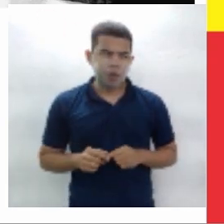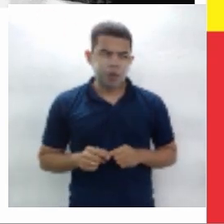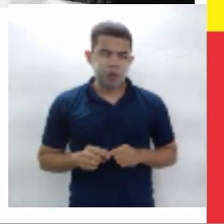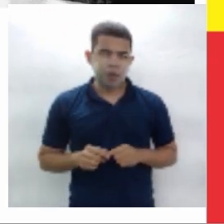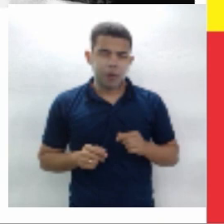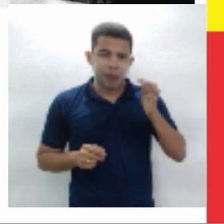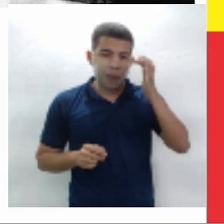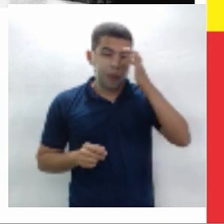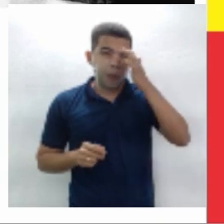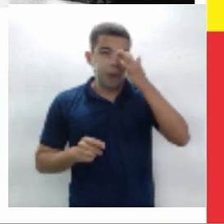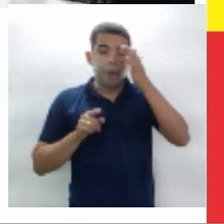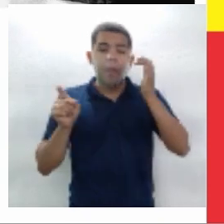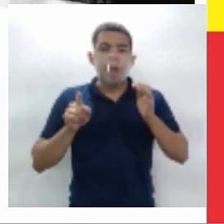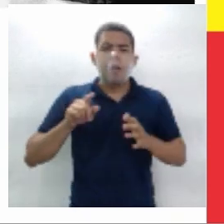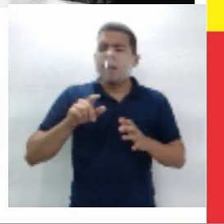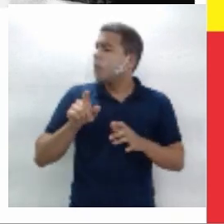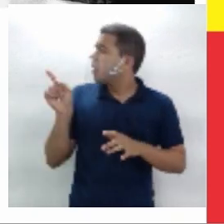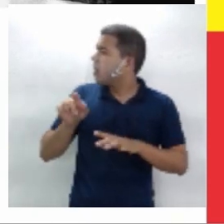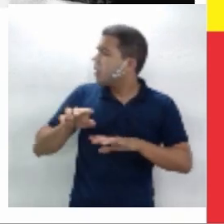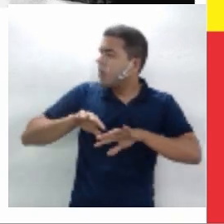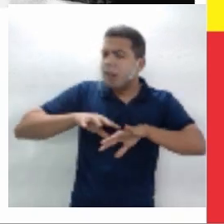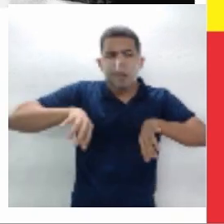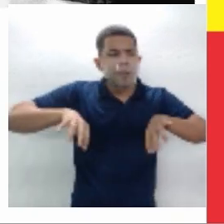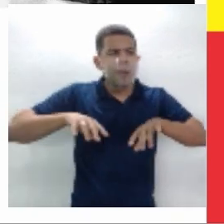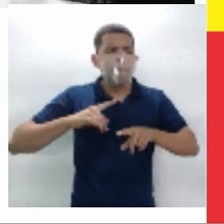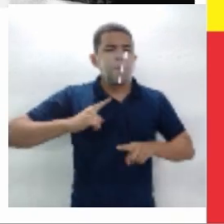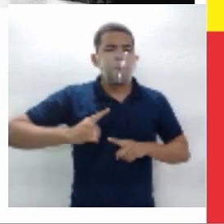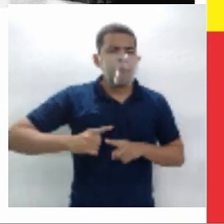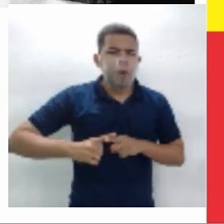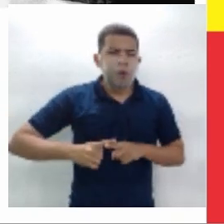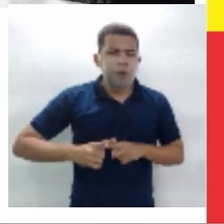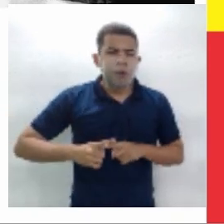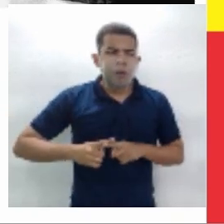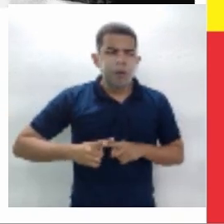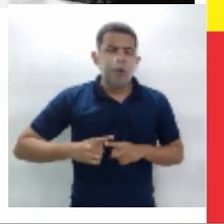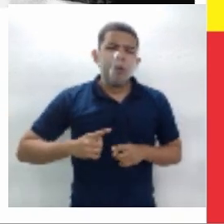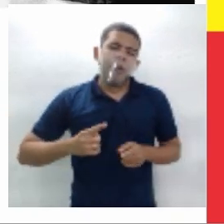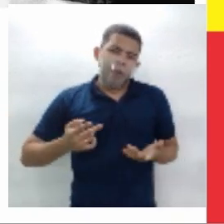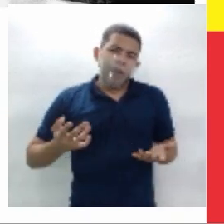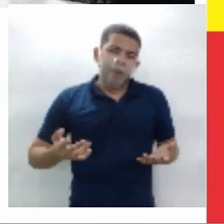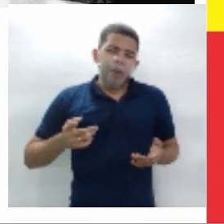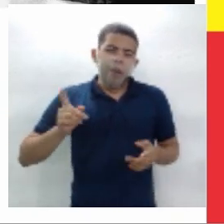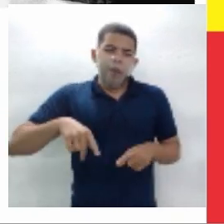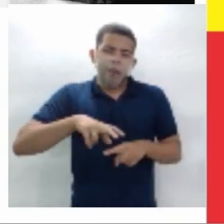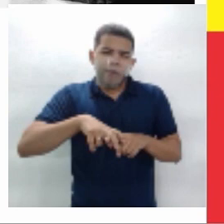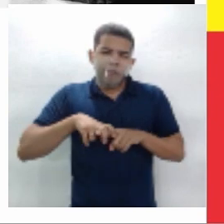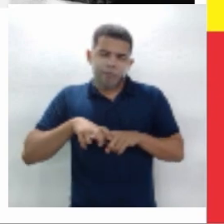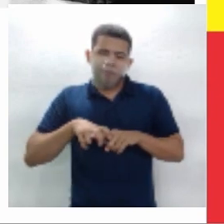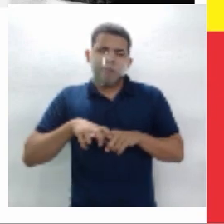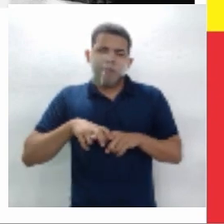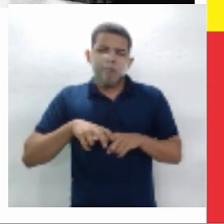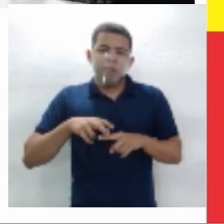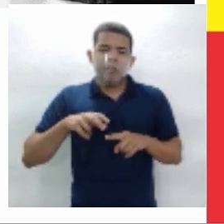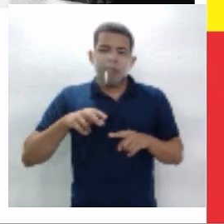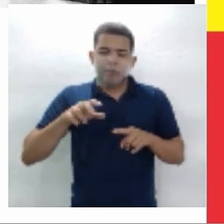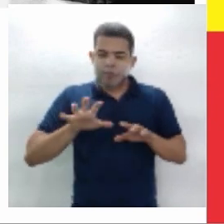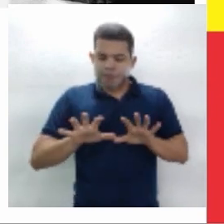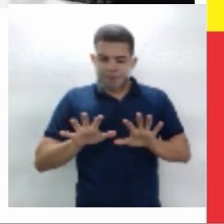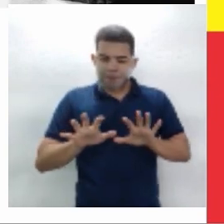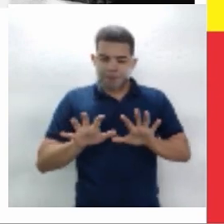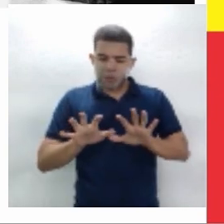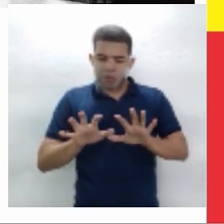eles se separaram. Eles se separaram justamente por causa das